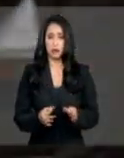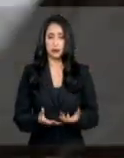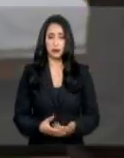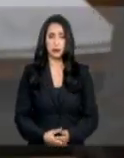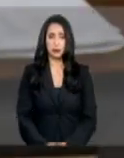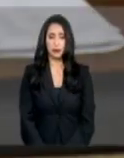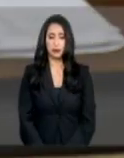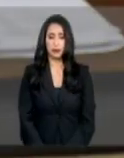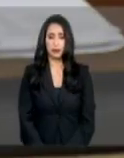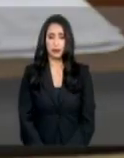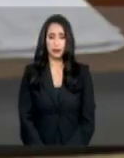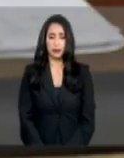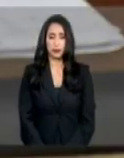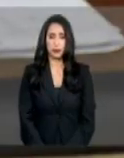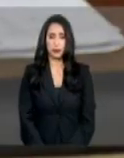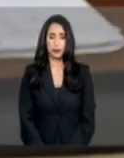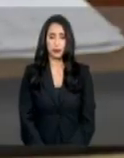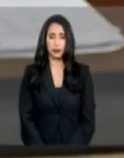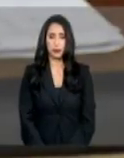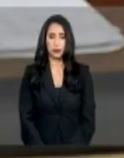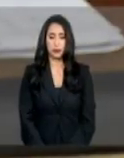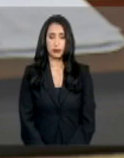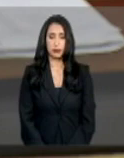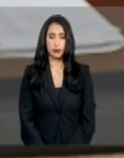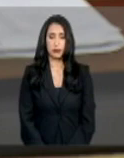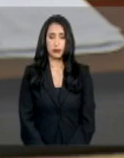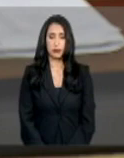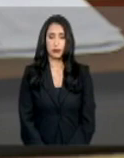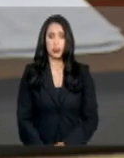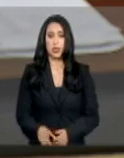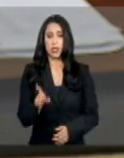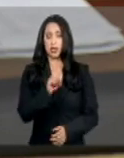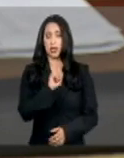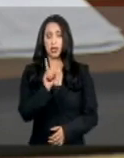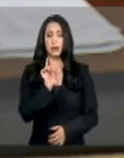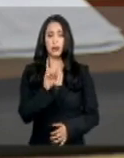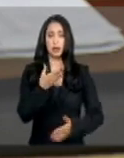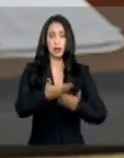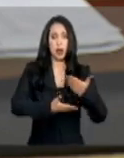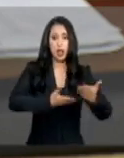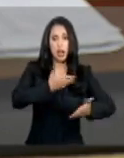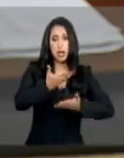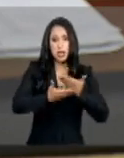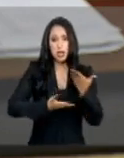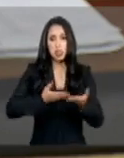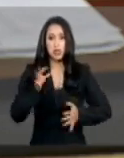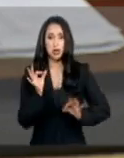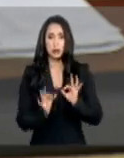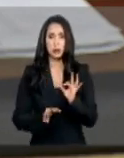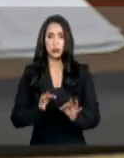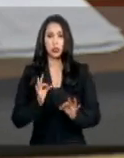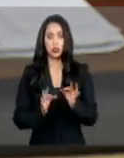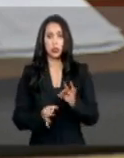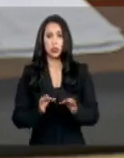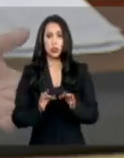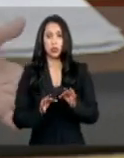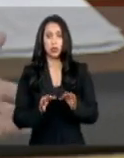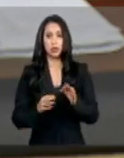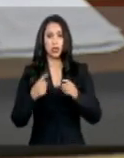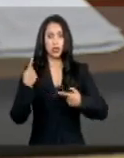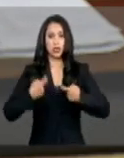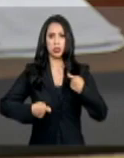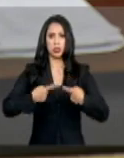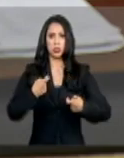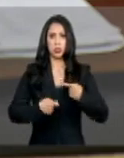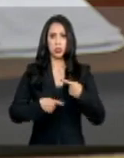não por parte da relação jurídica em discussão como